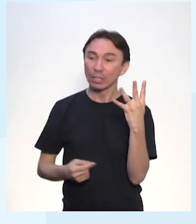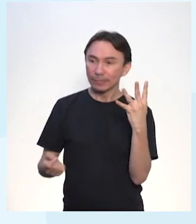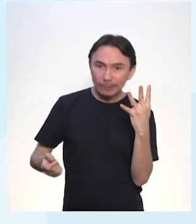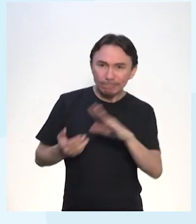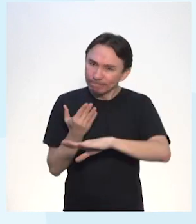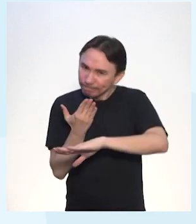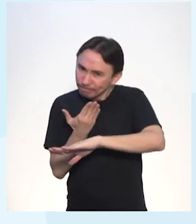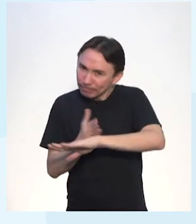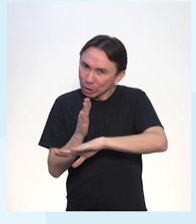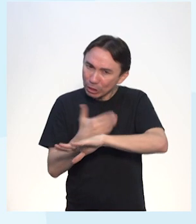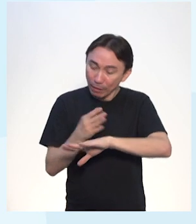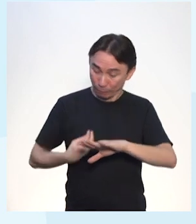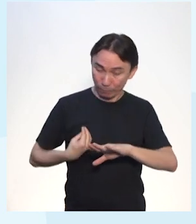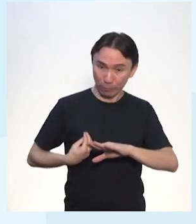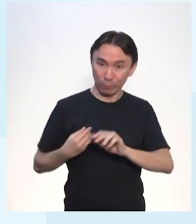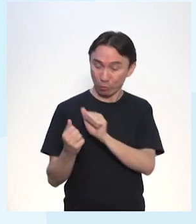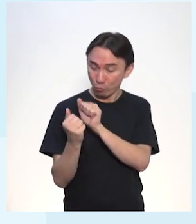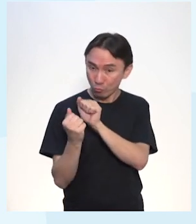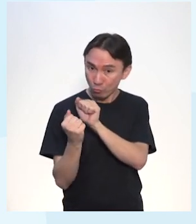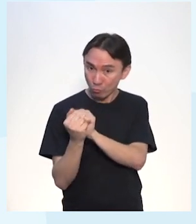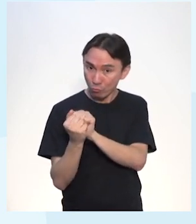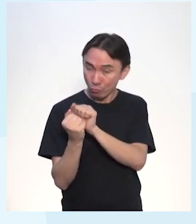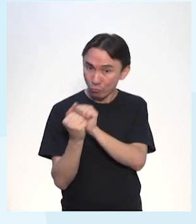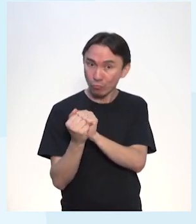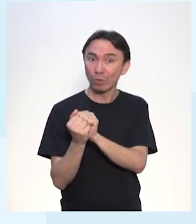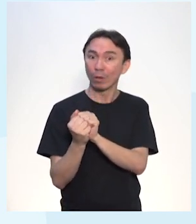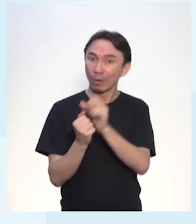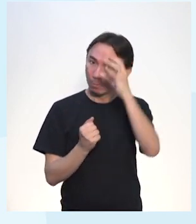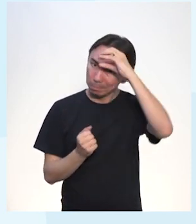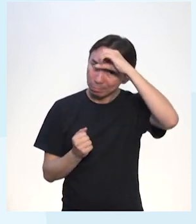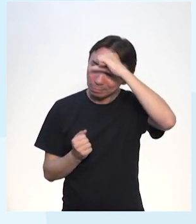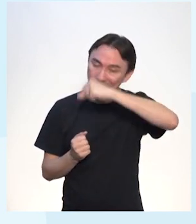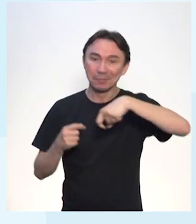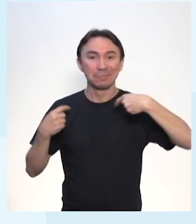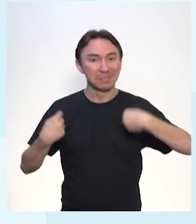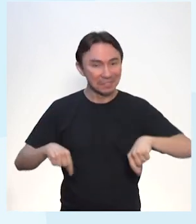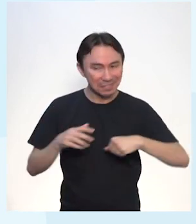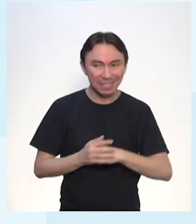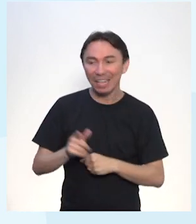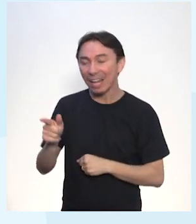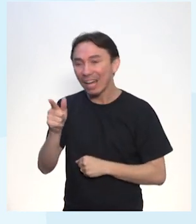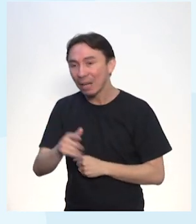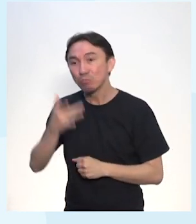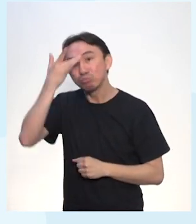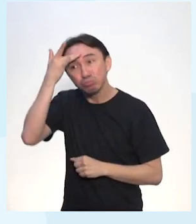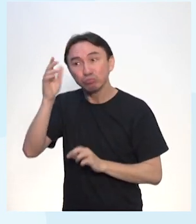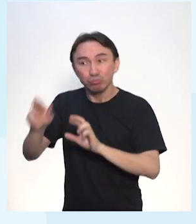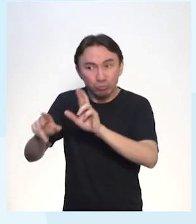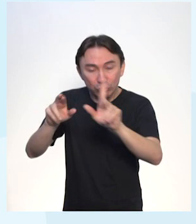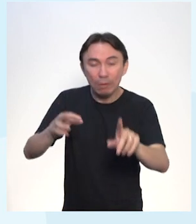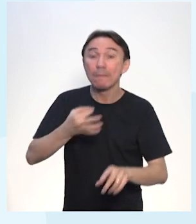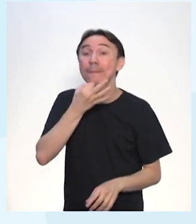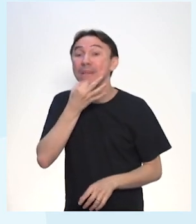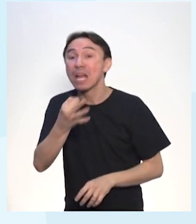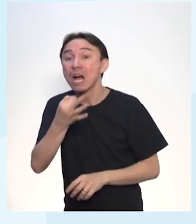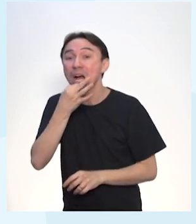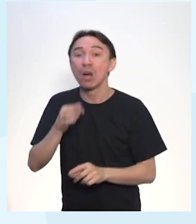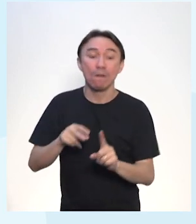é um aprendizado a gente conviver com pessoas diferentes, com opiniões diferentes, né, com pontos de